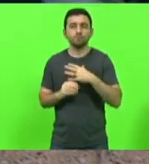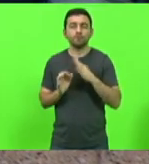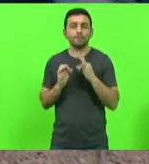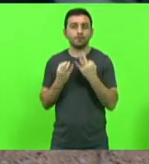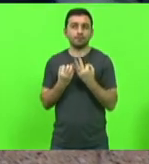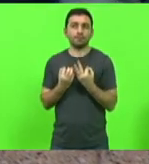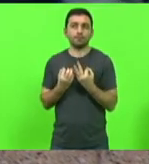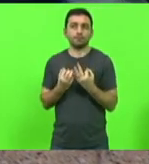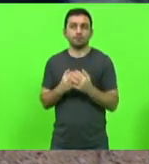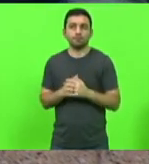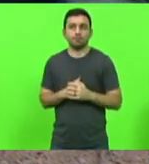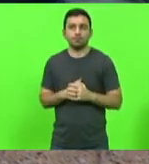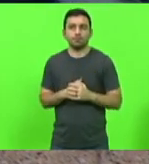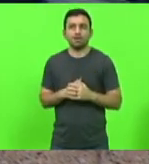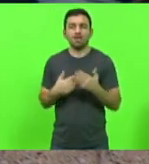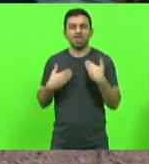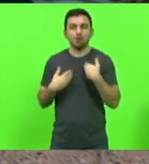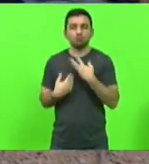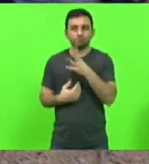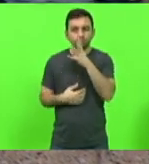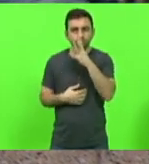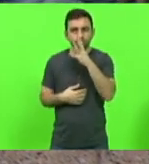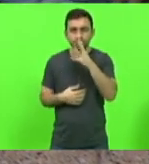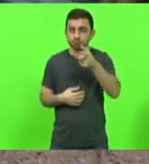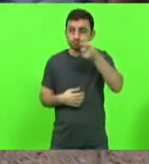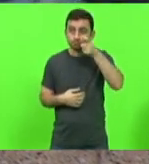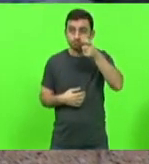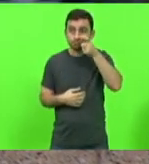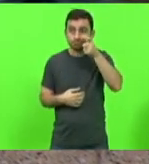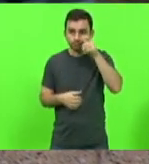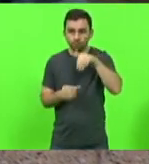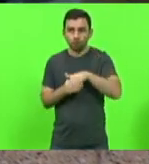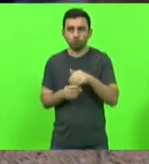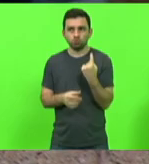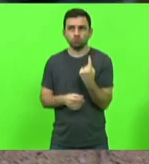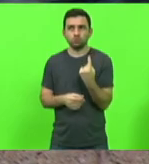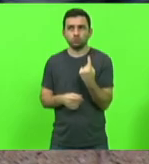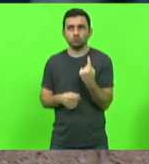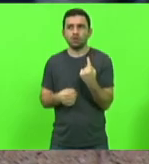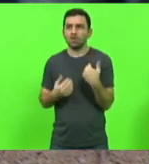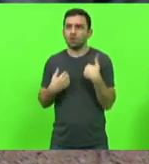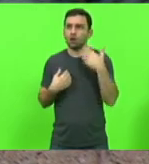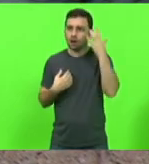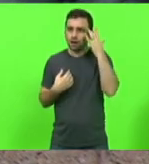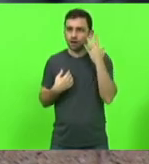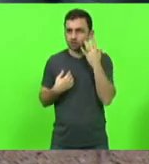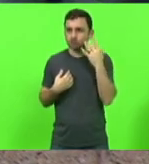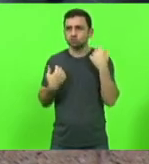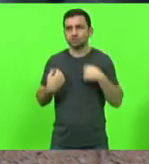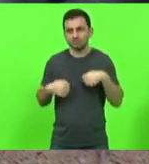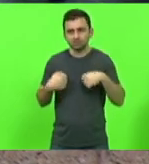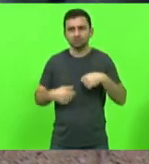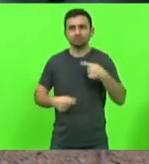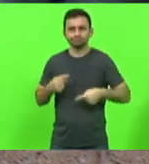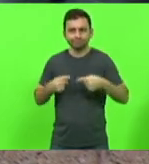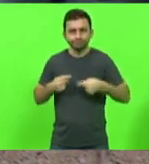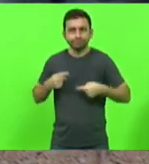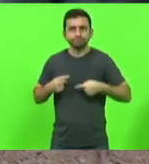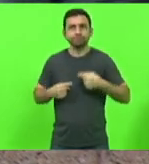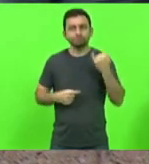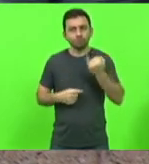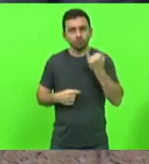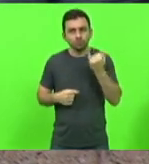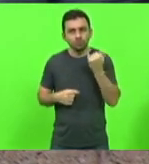vou acompanhar, vou fazer voto 1, porque eu acho que é uma discussão que tem que ser travada, tem que se discutir, tem que